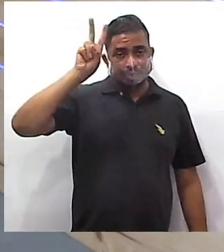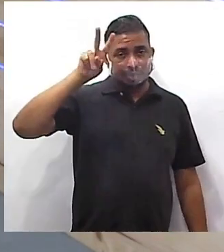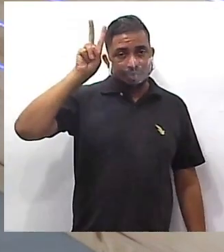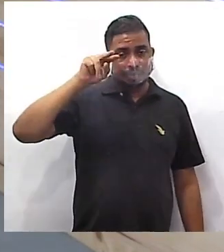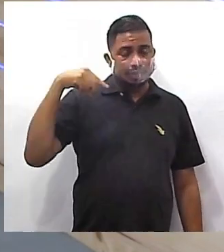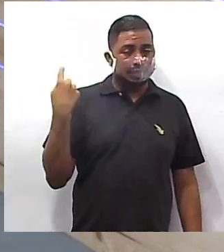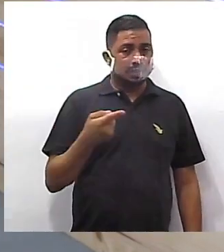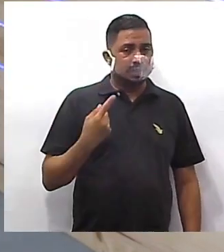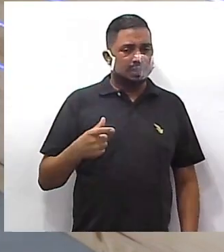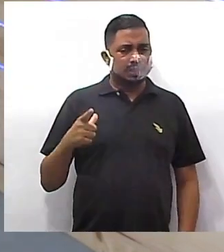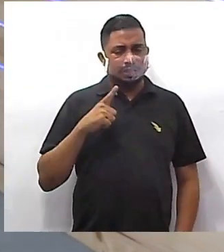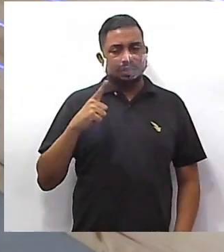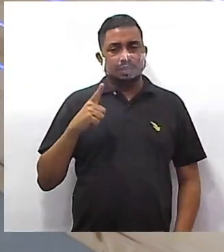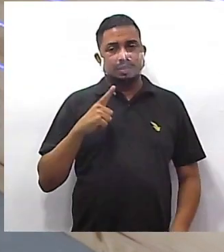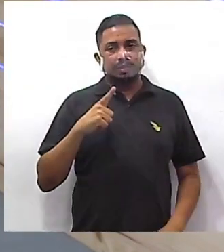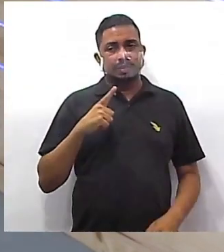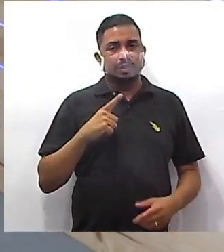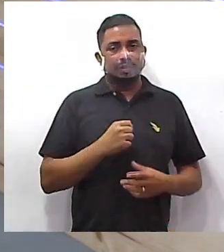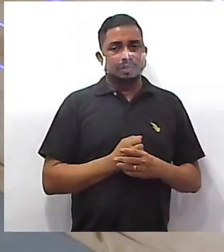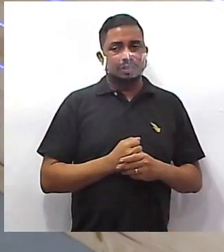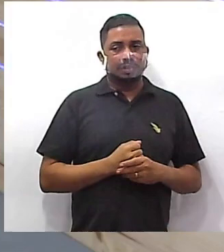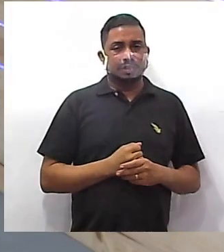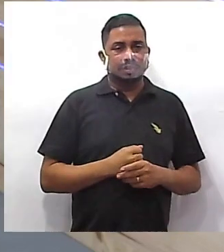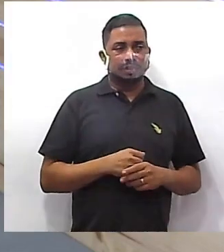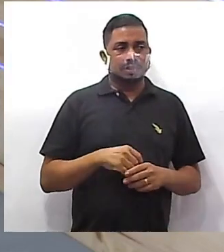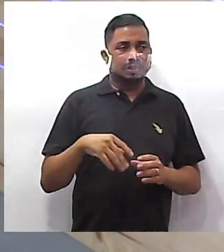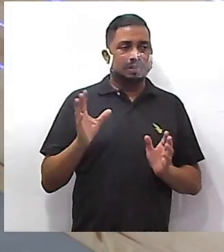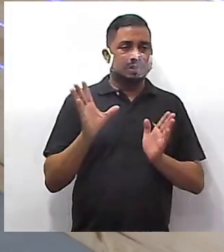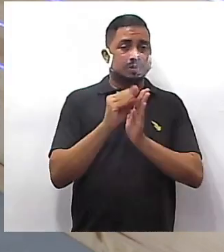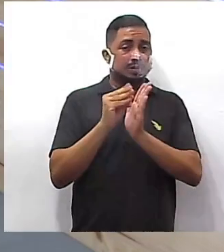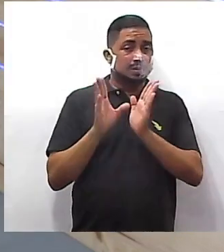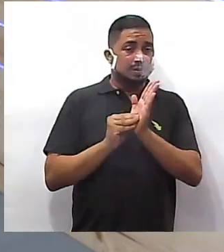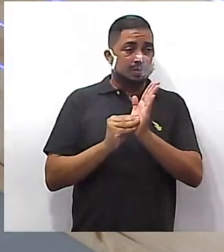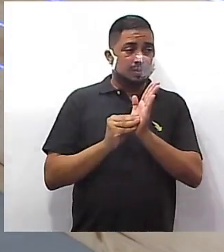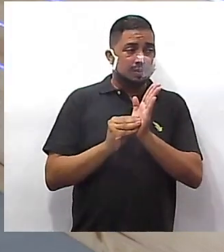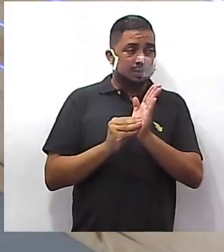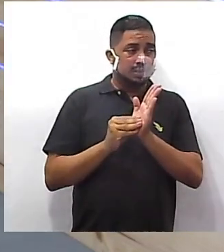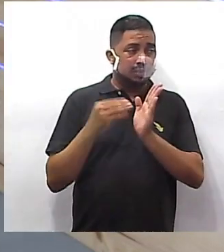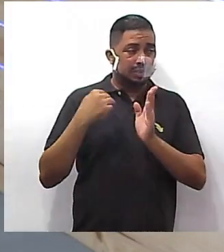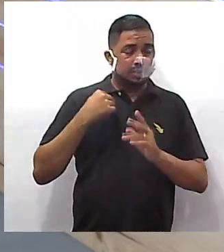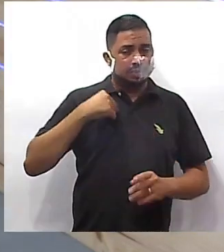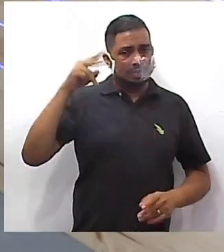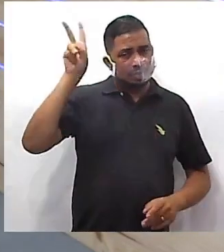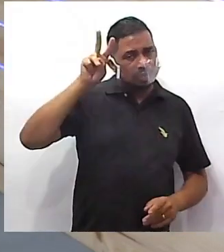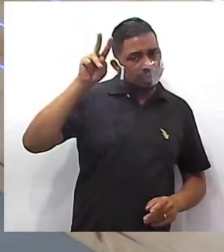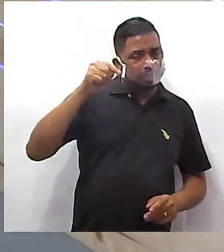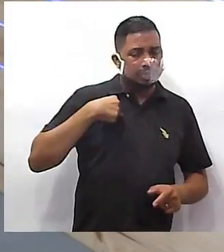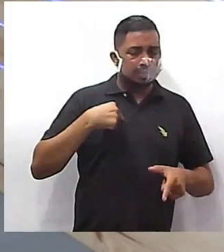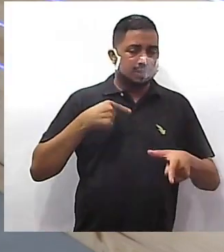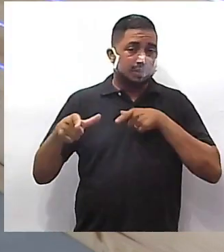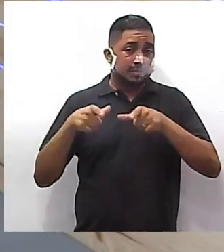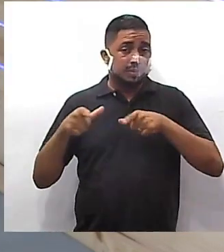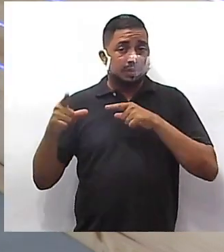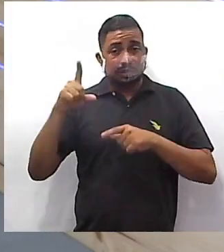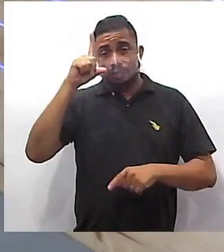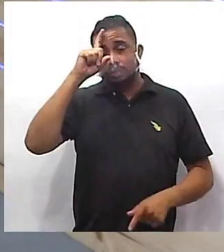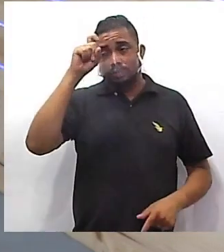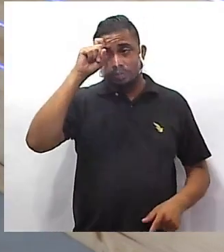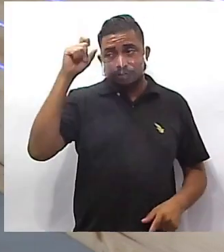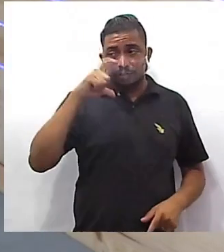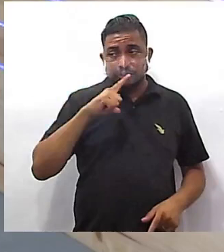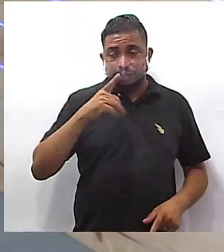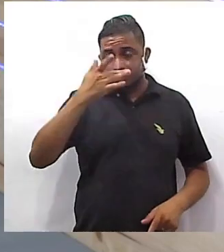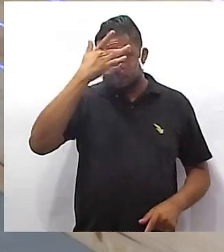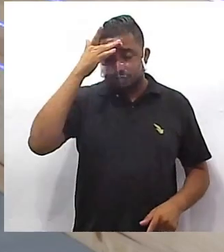que a gente abordou na nossa live, no conteúdo que a gente passou, e eu me lembro na época que eu trabalhava no hospital, que a gente tinha um maior combate para as